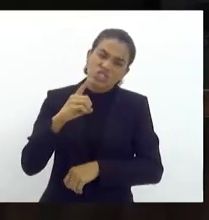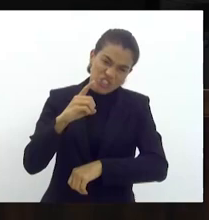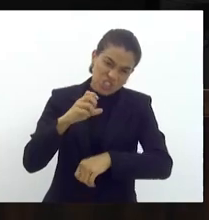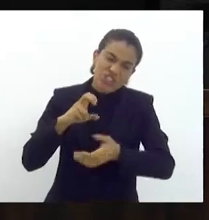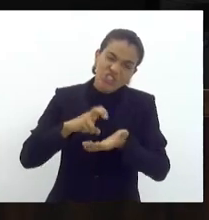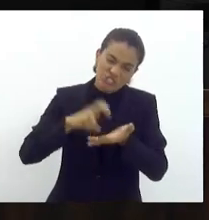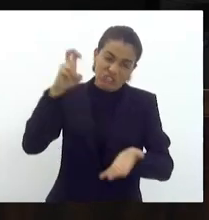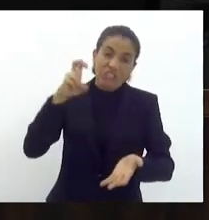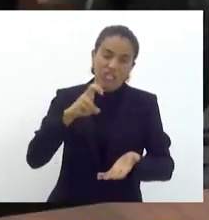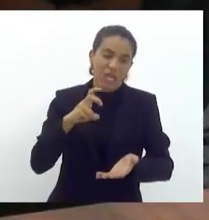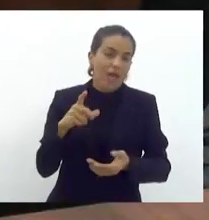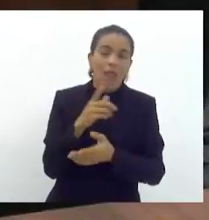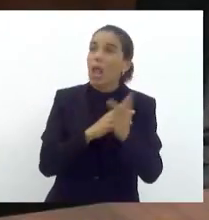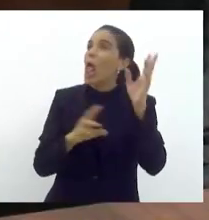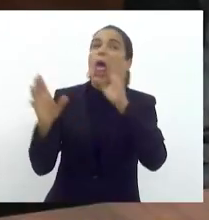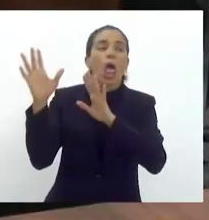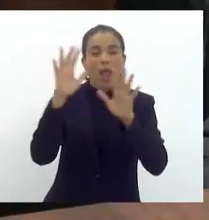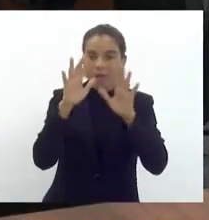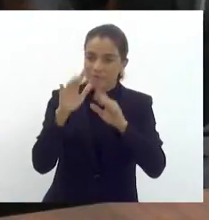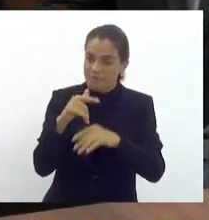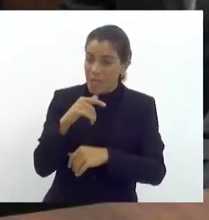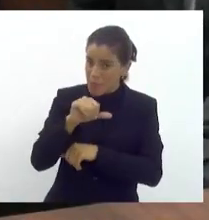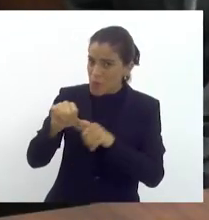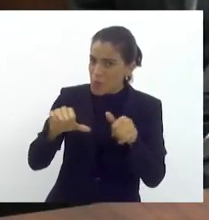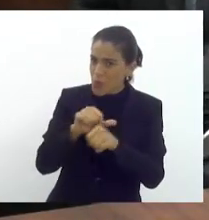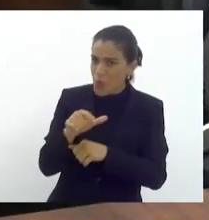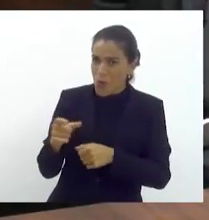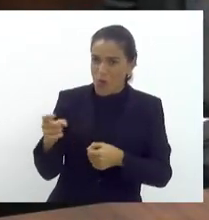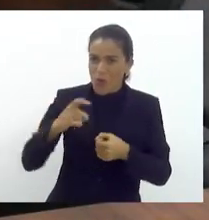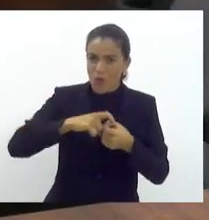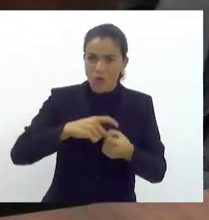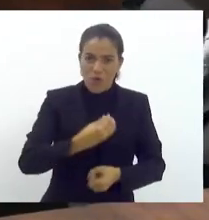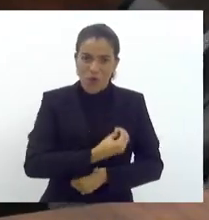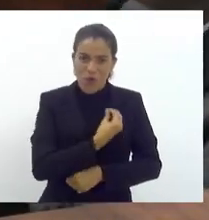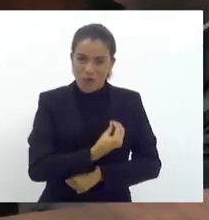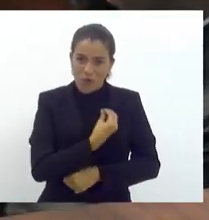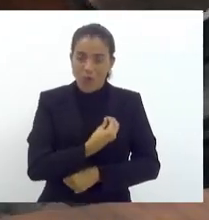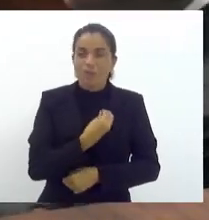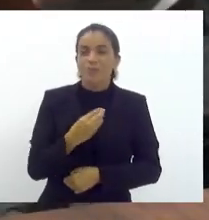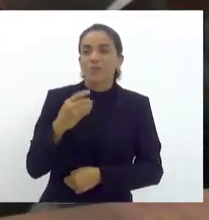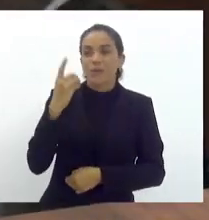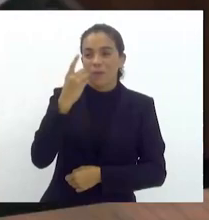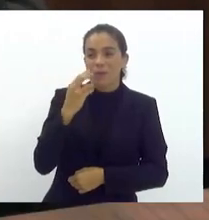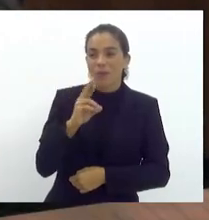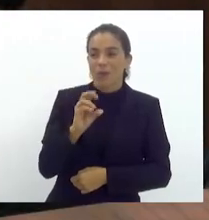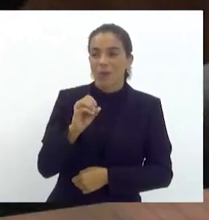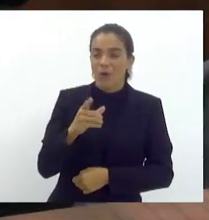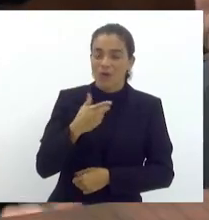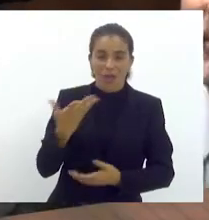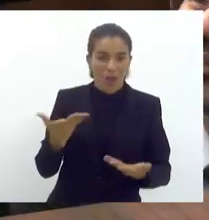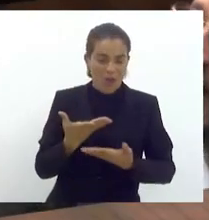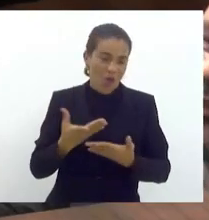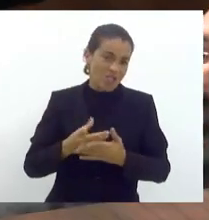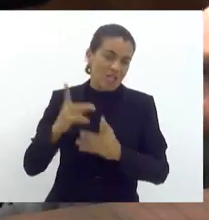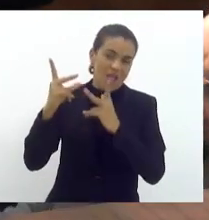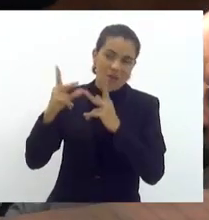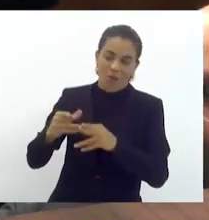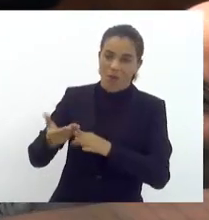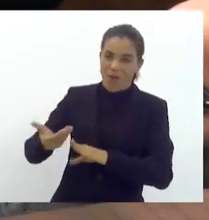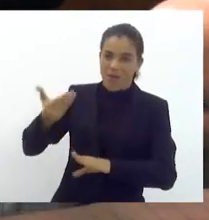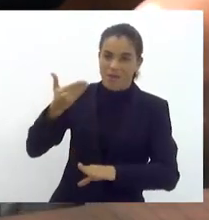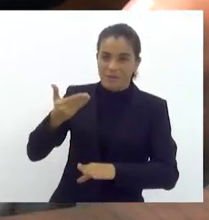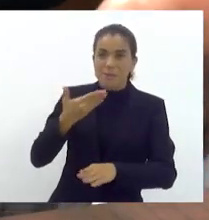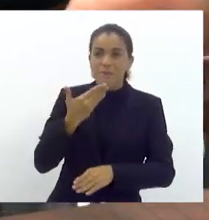mas eu vou lá e pega ele de novo ele mudou depois com a volta de vossa excelência Deputado Rodrigo Amorim voltou a ser o que era antes mas pedi a mesa